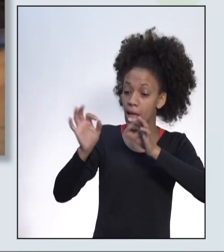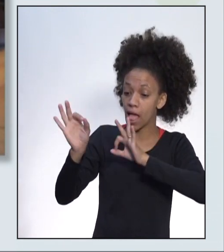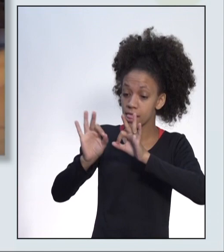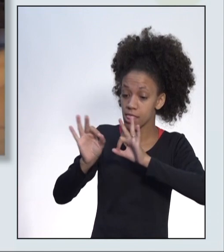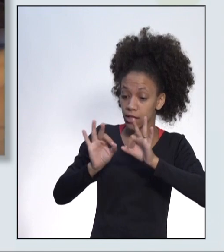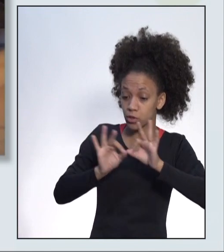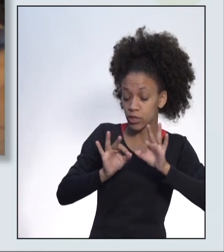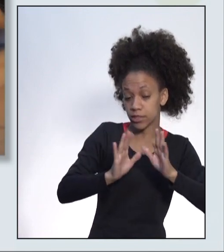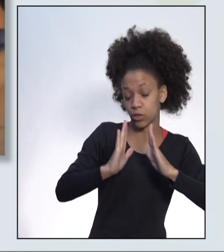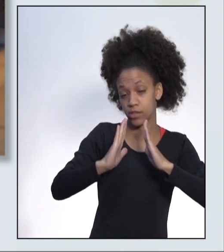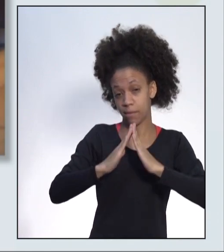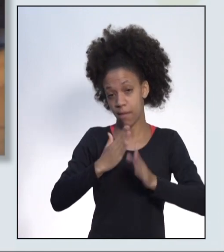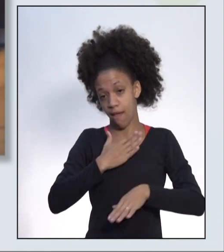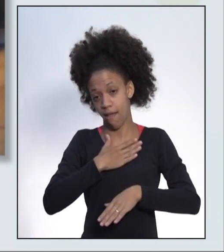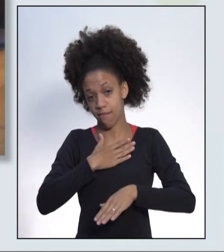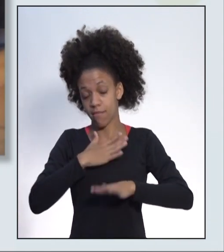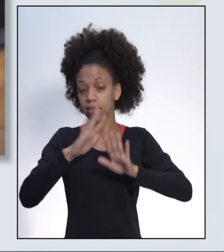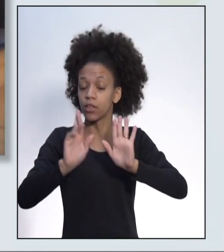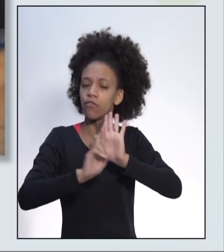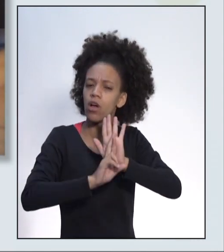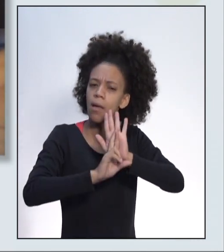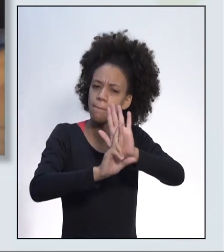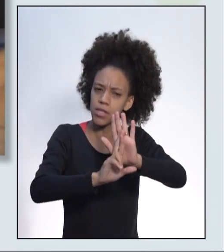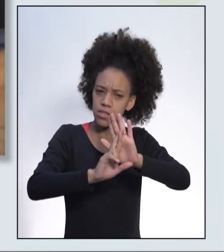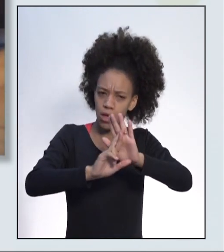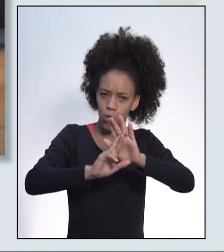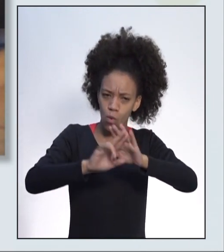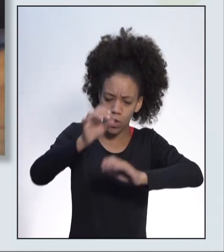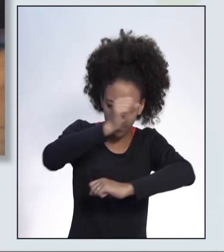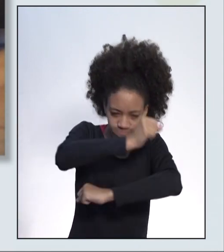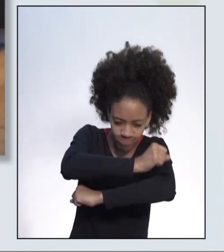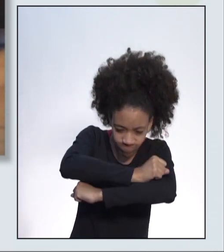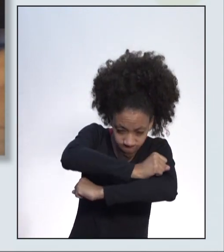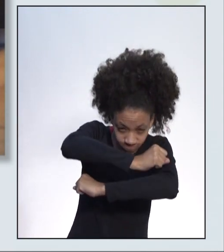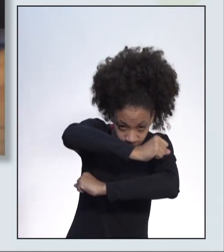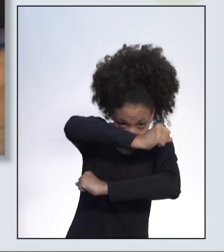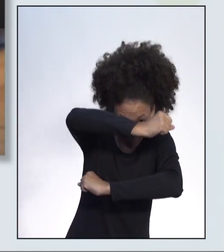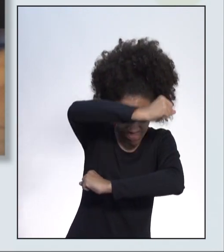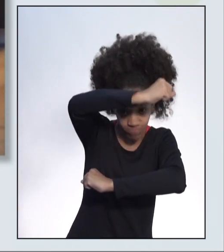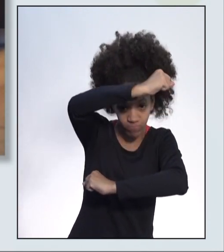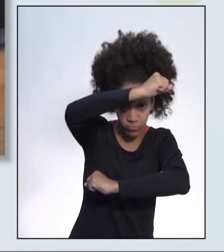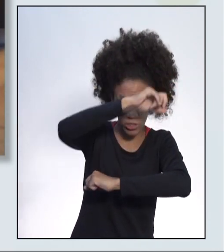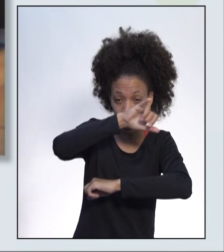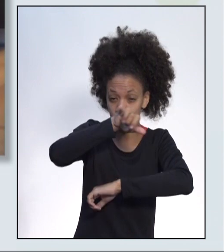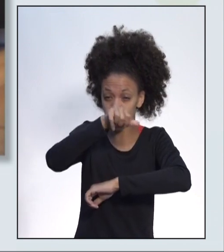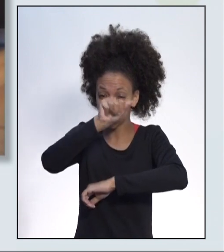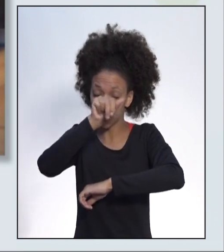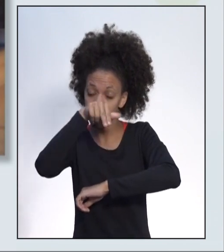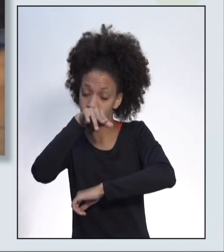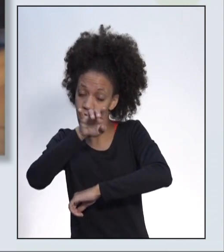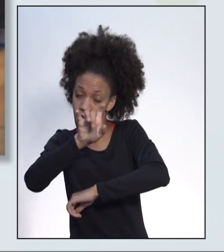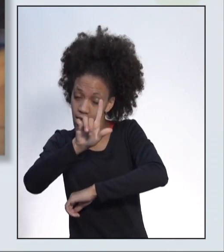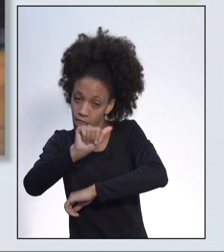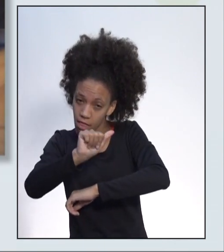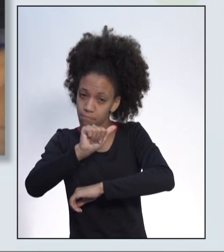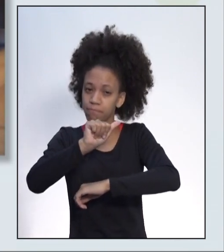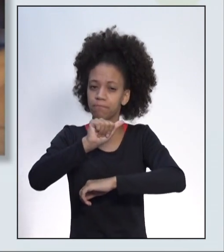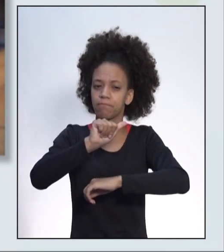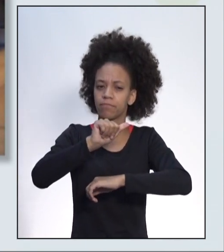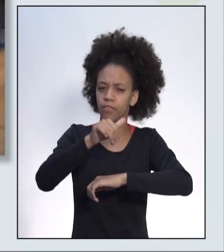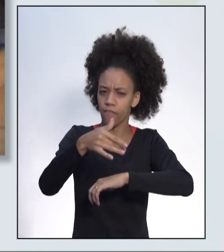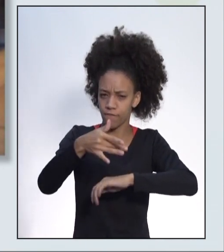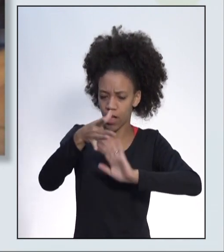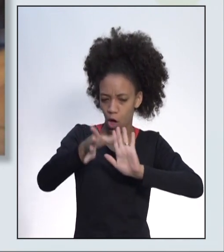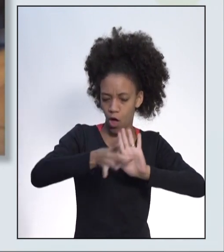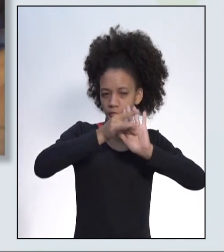eu vou representar isso com essa janela. Então eu vou colocar aqui a janela, vou colar. Vou até